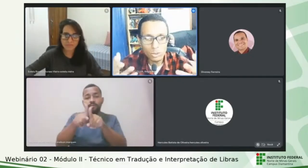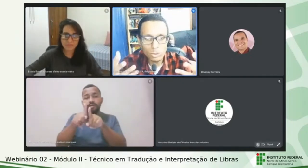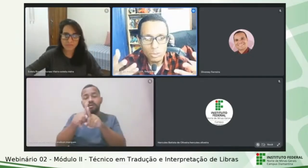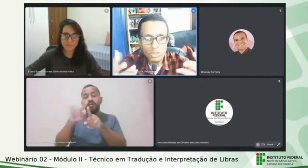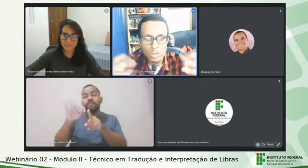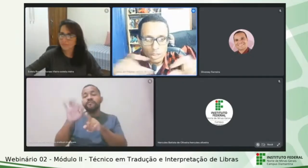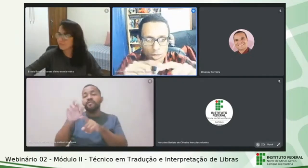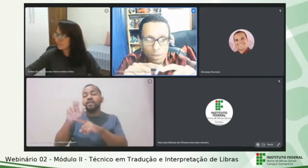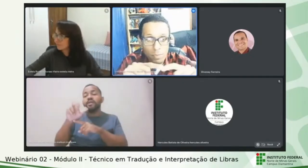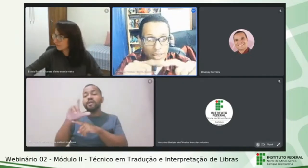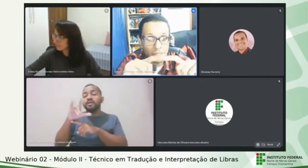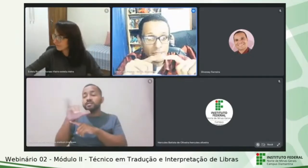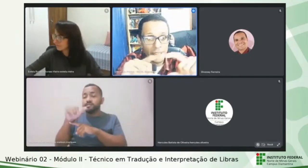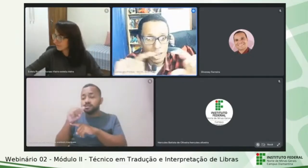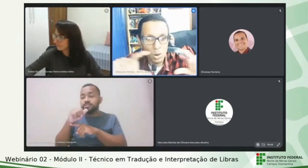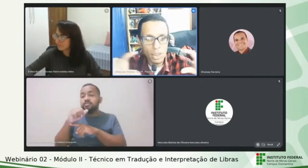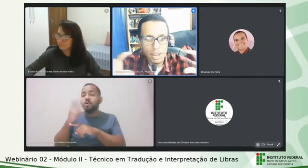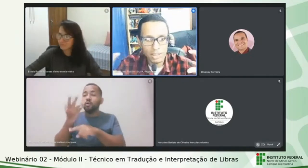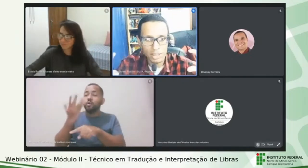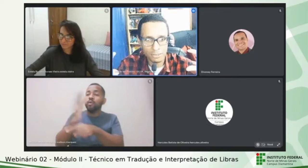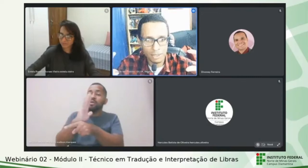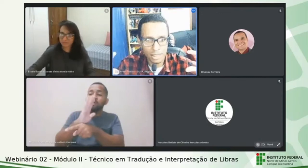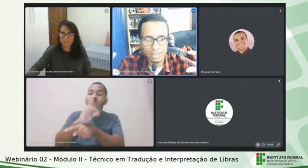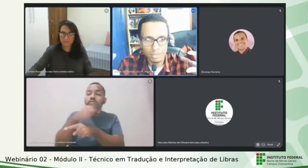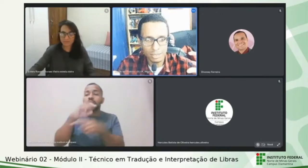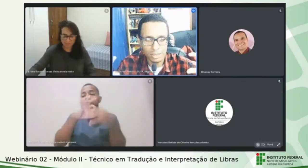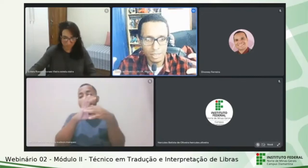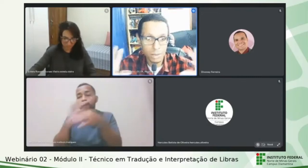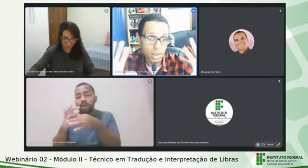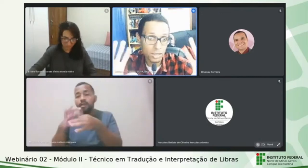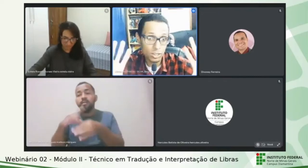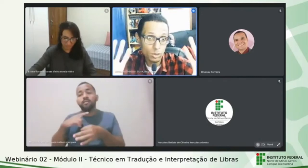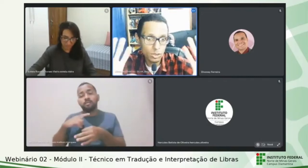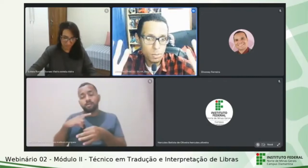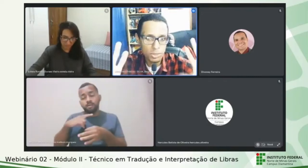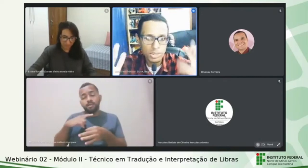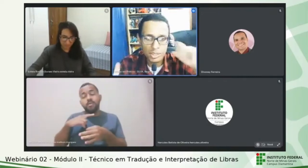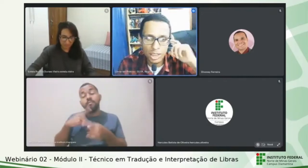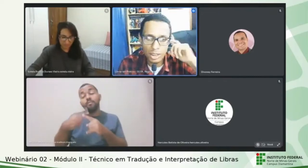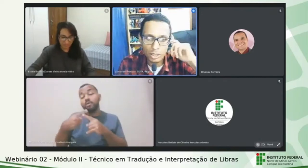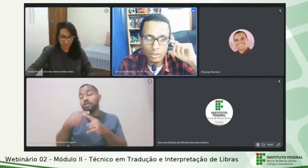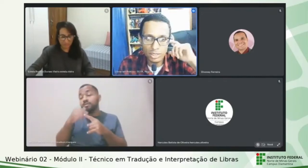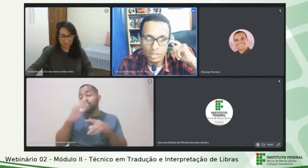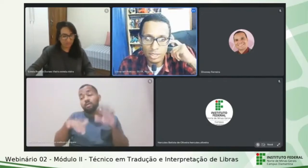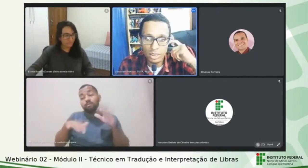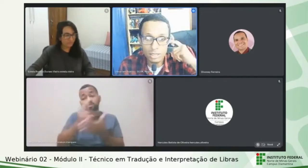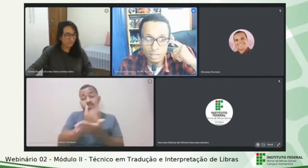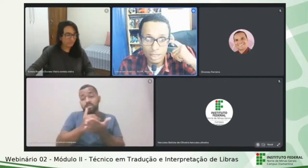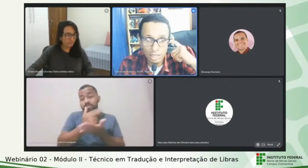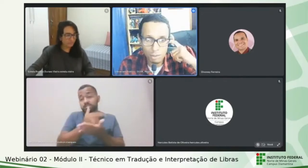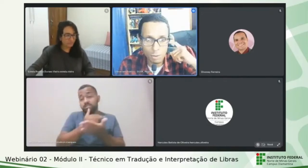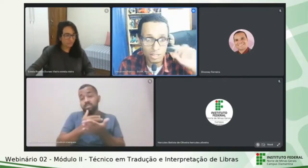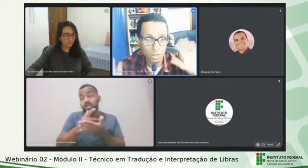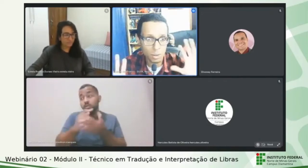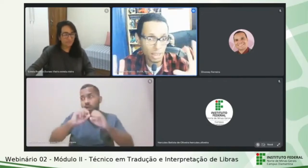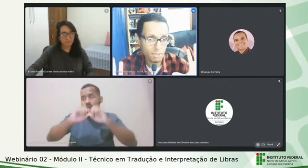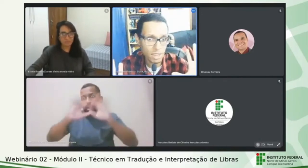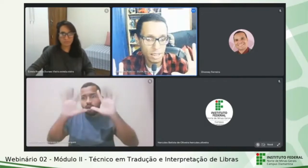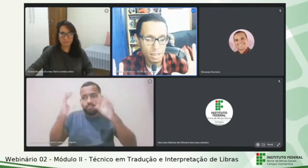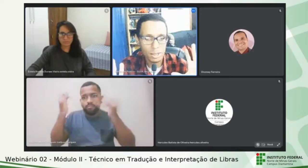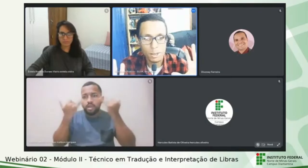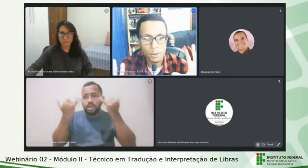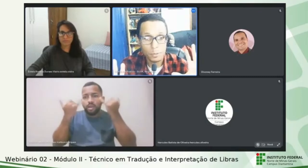outros subsídios ali para que tenha coerência na fala, né? Porque às vezes um simples desenho não vai trazer tanta informação para quem